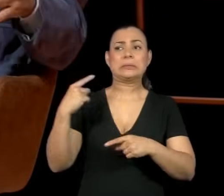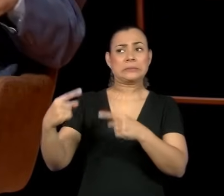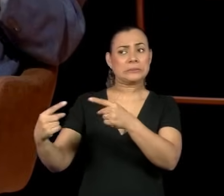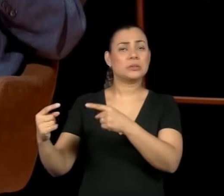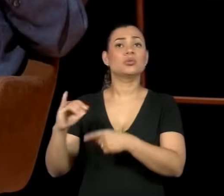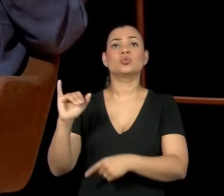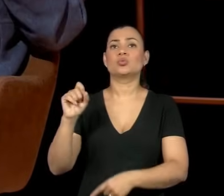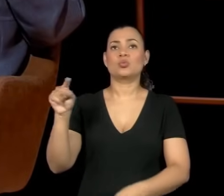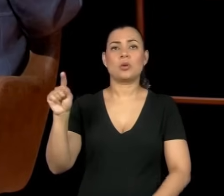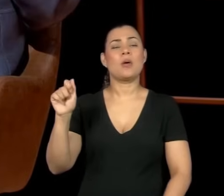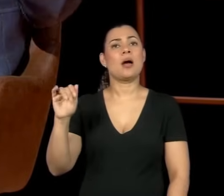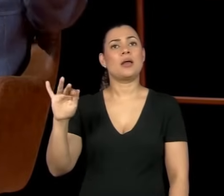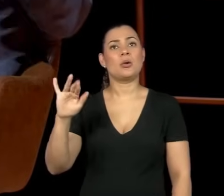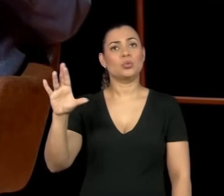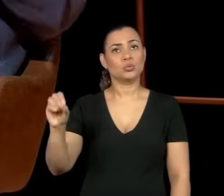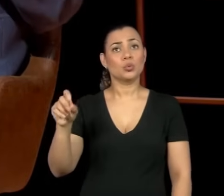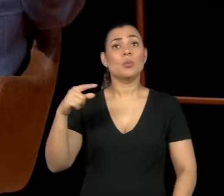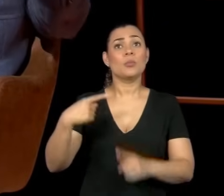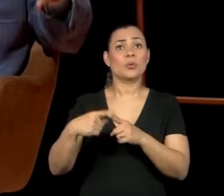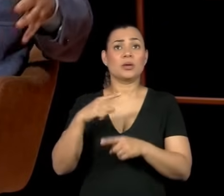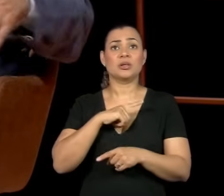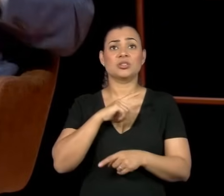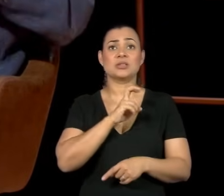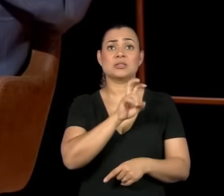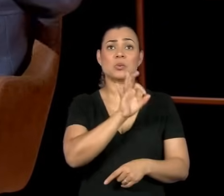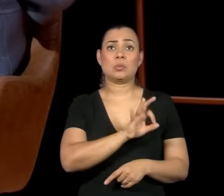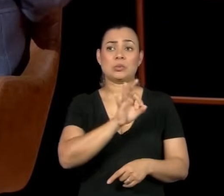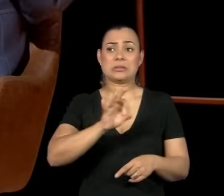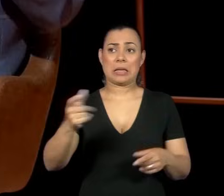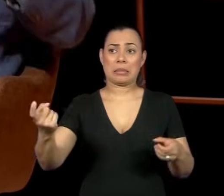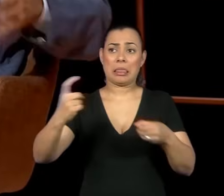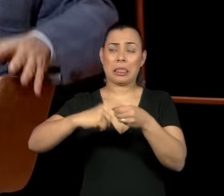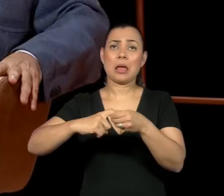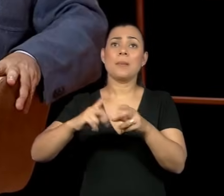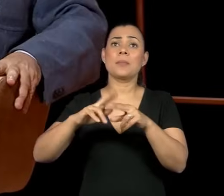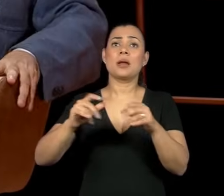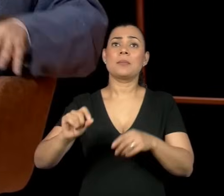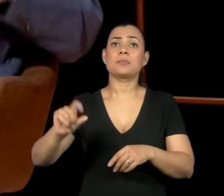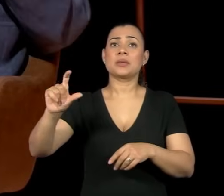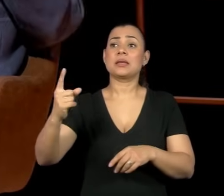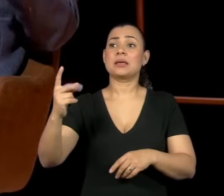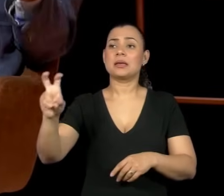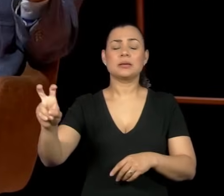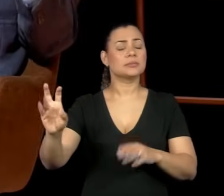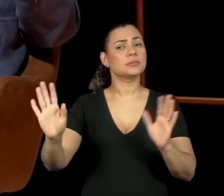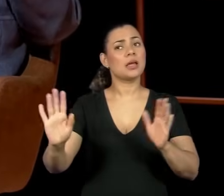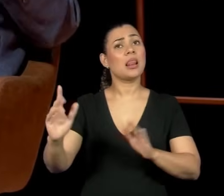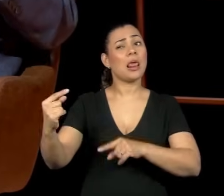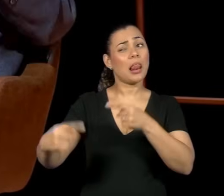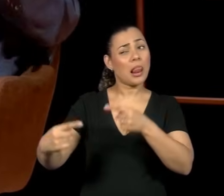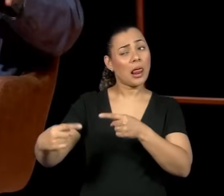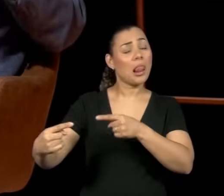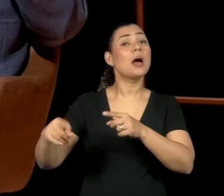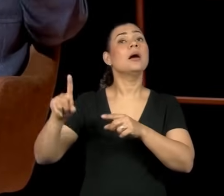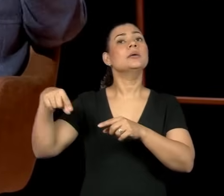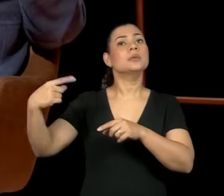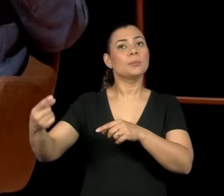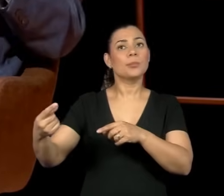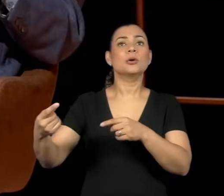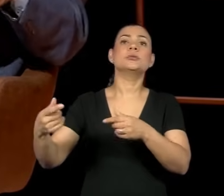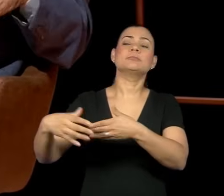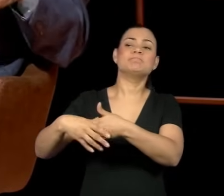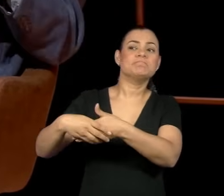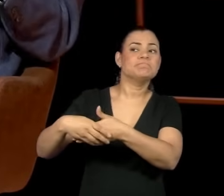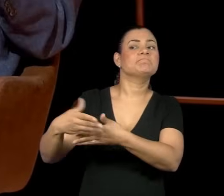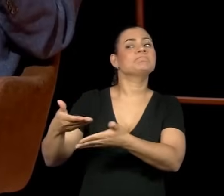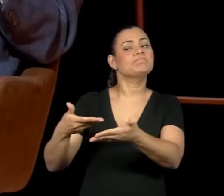Som Livre, porque ela ganhava um royalty de 5% para passar para 15%. Ele brigou comigo, mas depois a Rita e o Roberto fizeram as